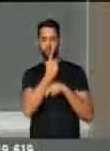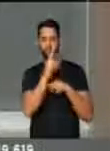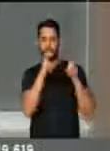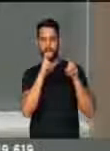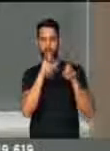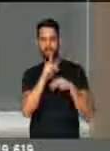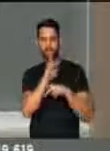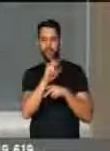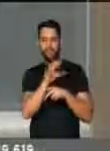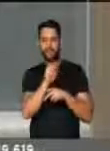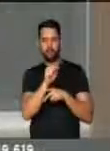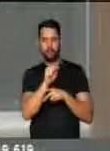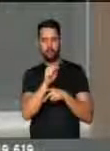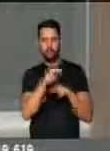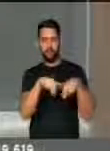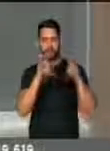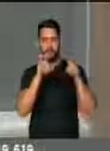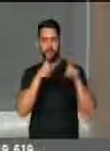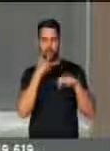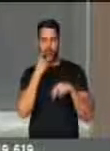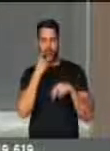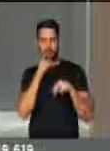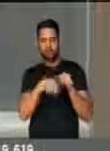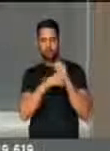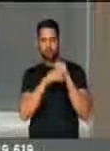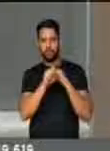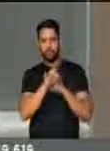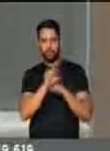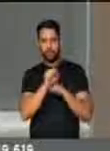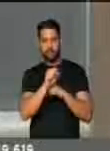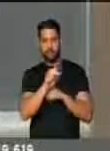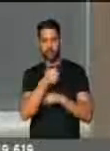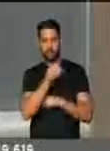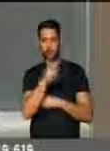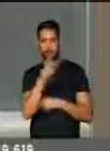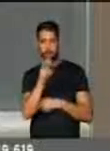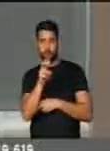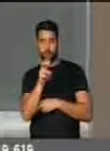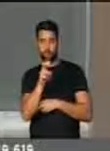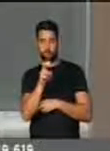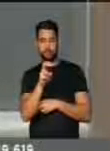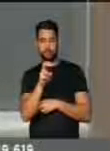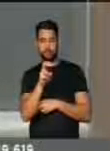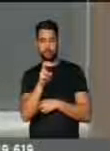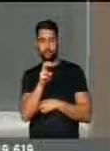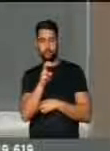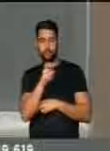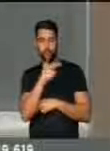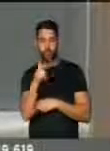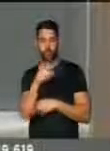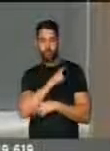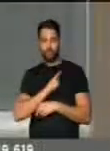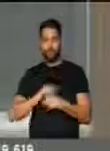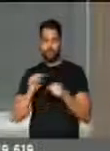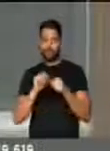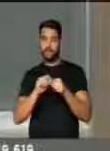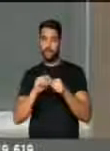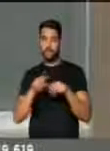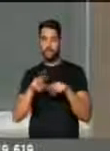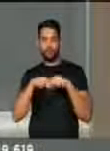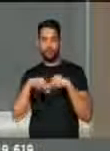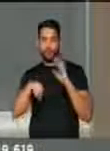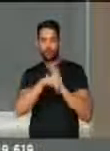da pedalada, que é o tema que se refere ao Plano Safra de 2015, que outros governos também fizeram, portanto não